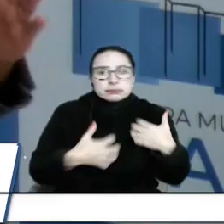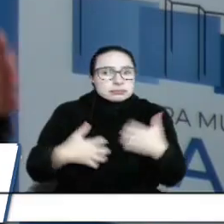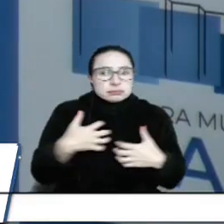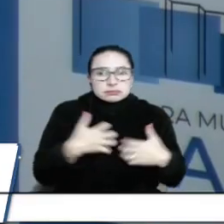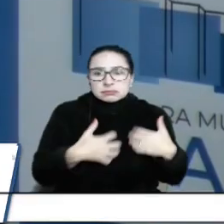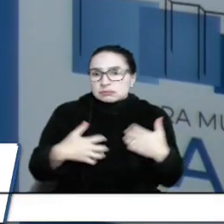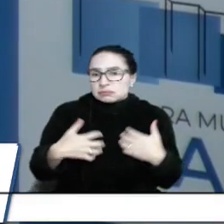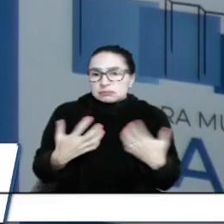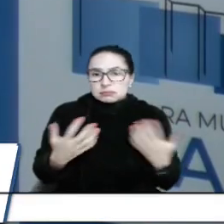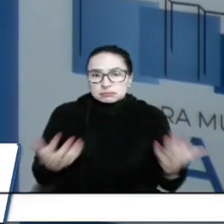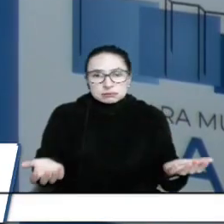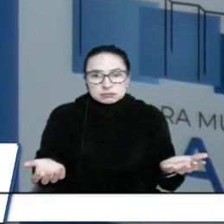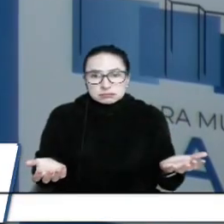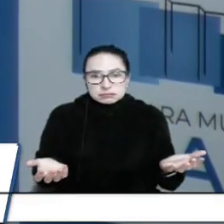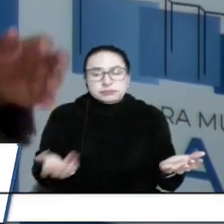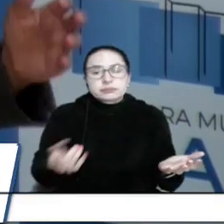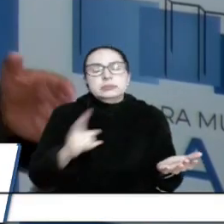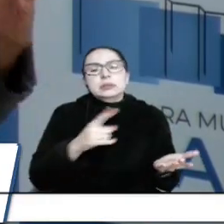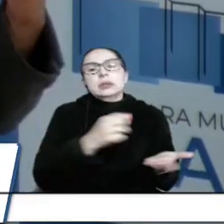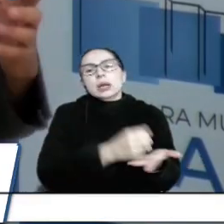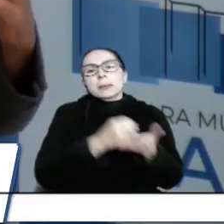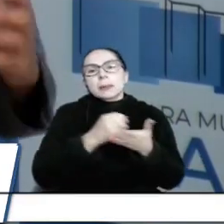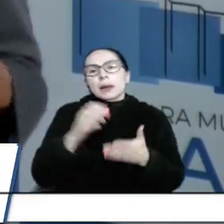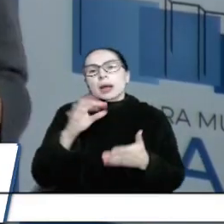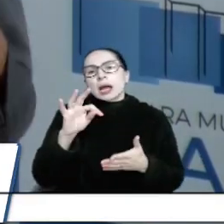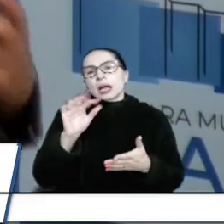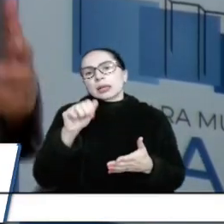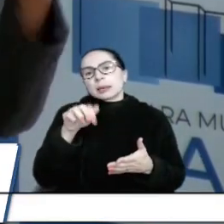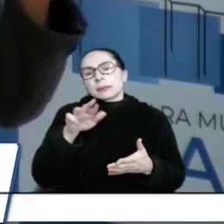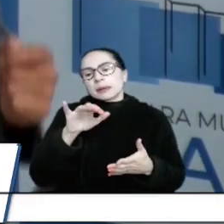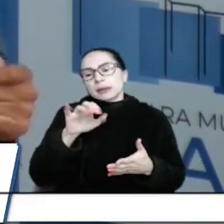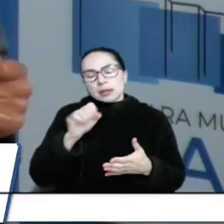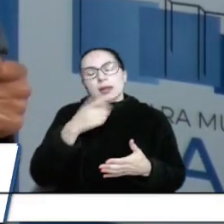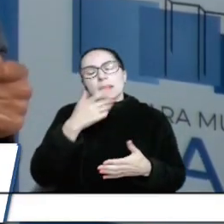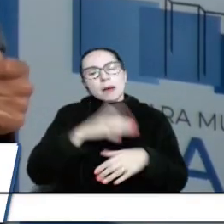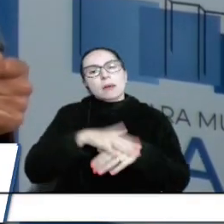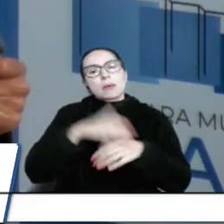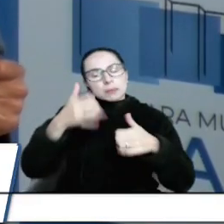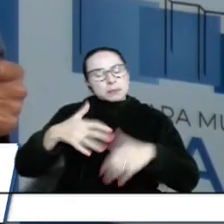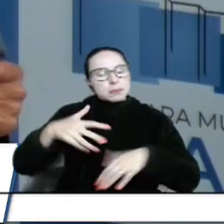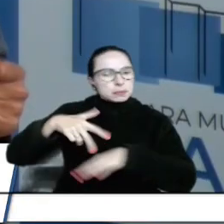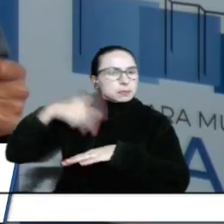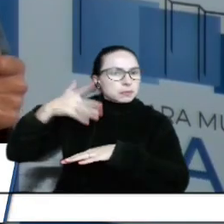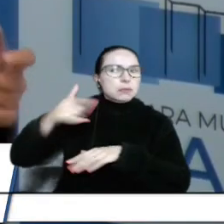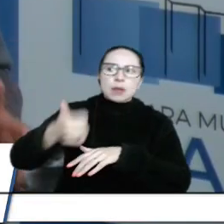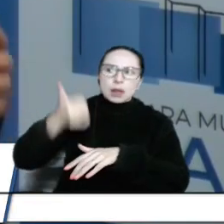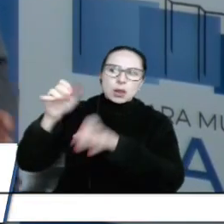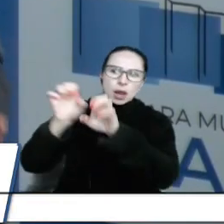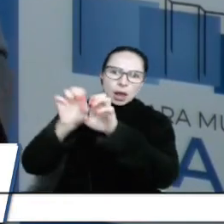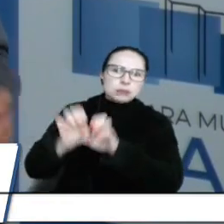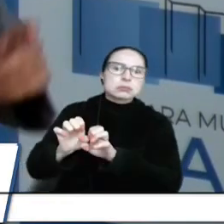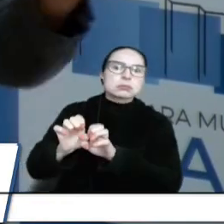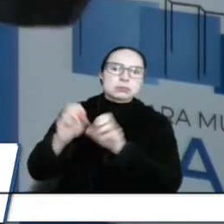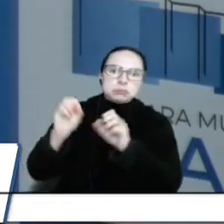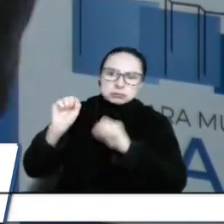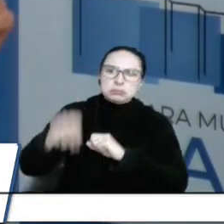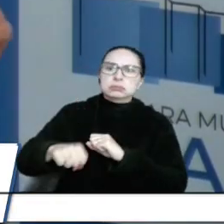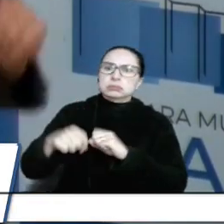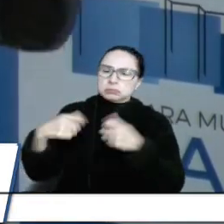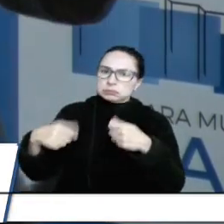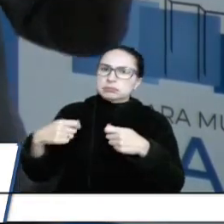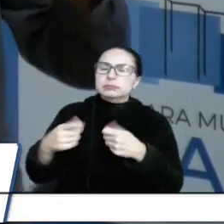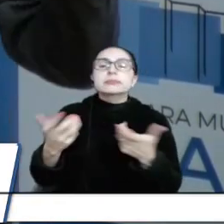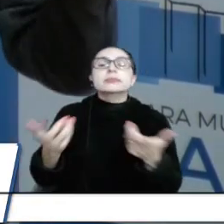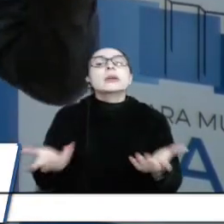E a colaboradora Tamires, ela tem razão, nós precisamos melhorar a infraestrutura. Precisamos sim. E aí,